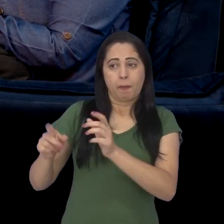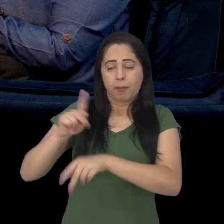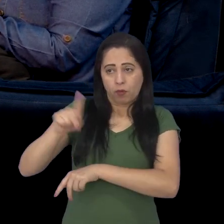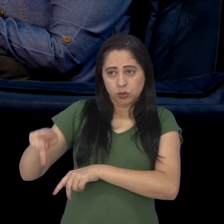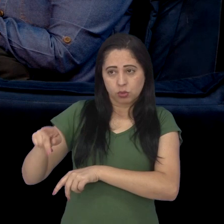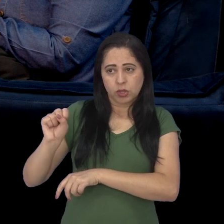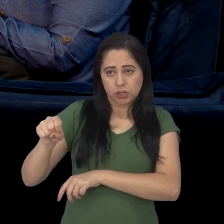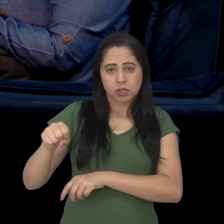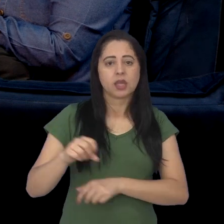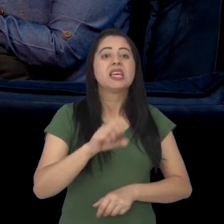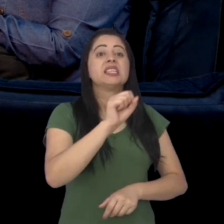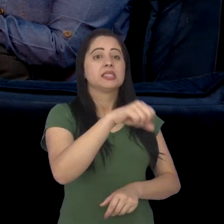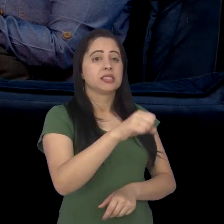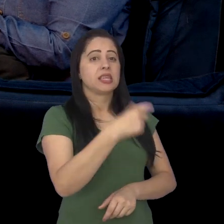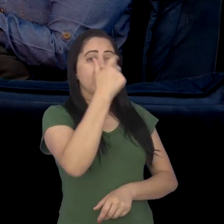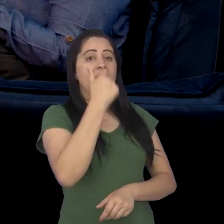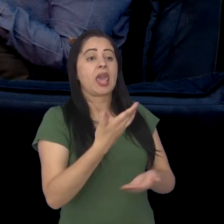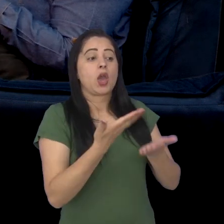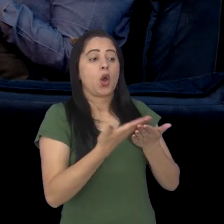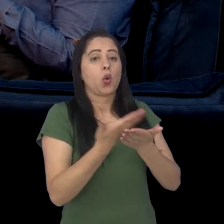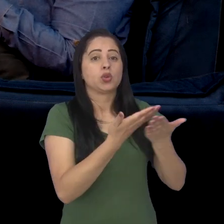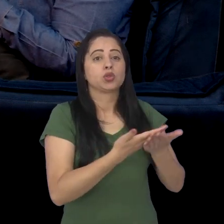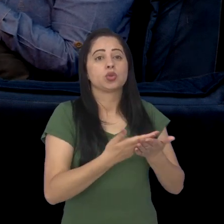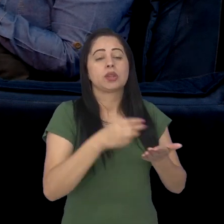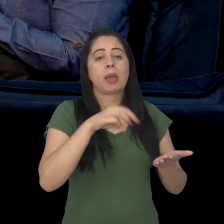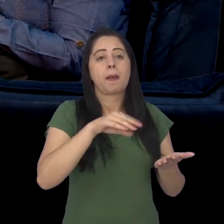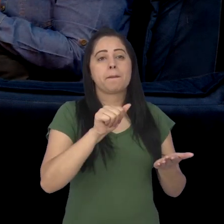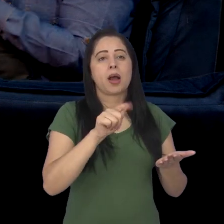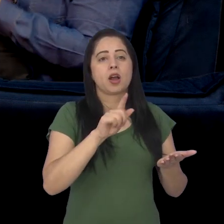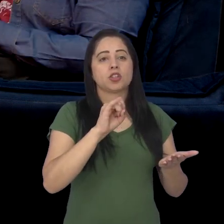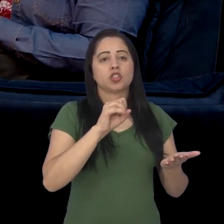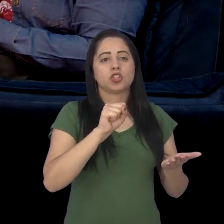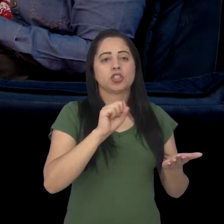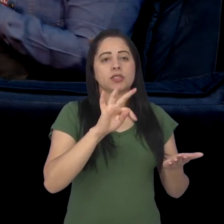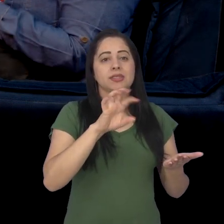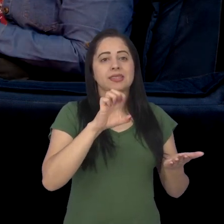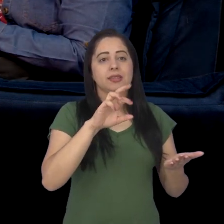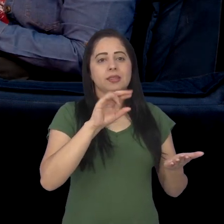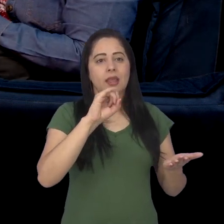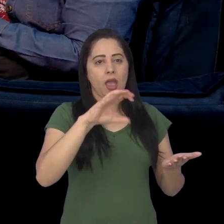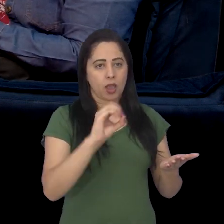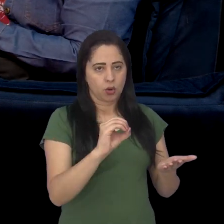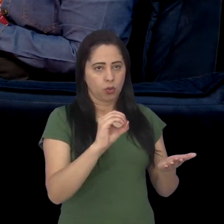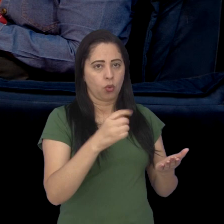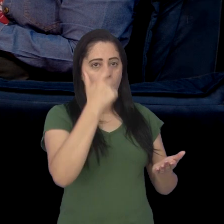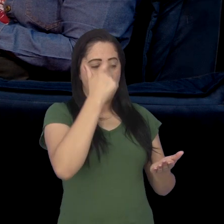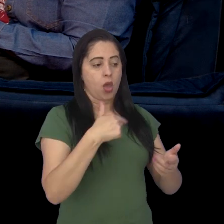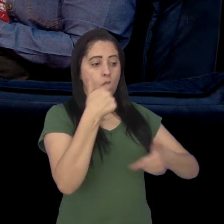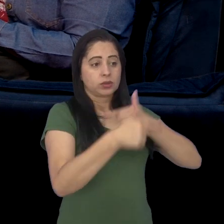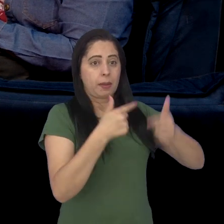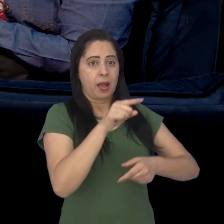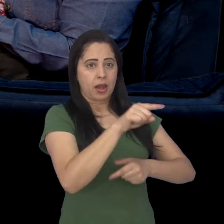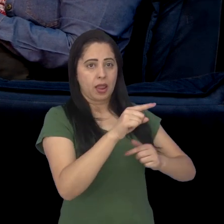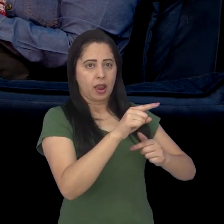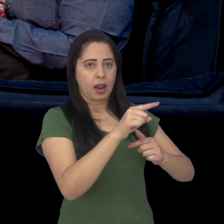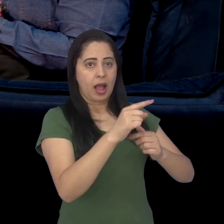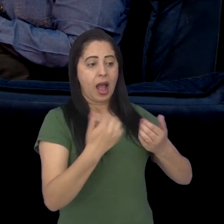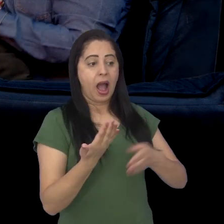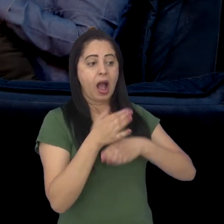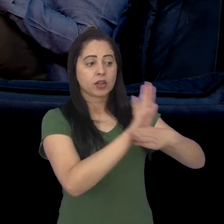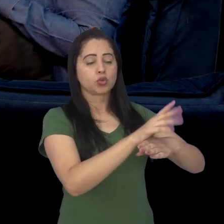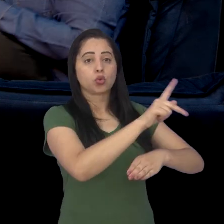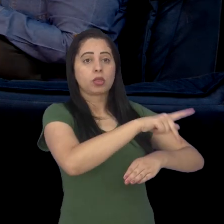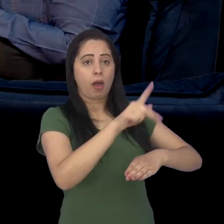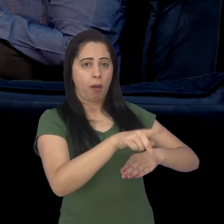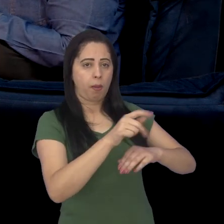década do de jornalismo? 90. Foi antes. Antes de Eu fazer fiz jornalismo? magistério, porque na época o magistério podia por dar isso. aula. Estava tentando né? encaixar isso. Então, agora.